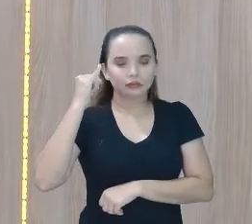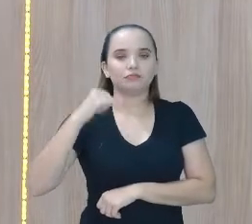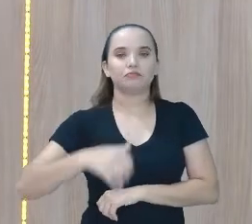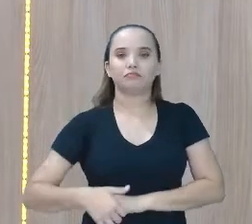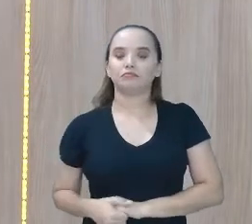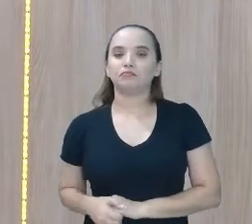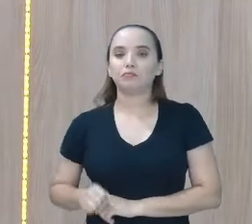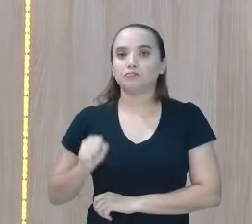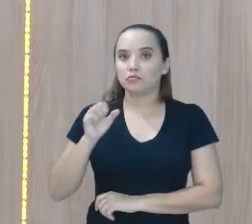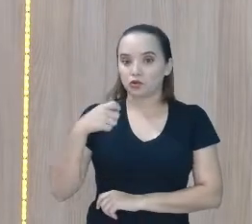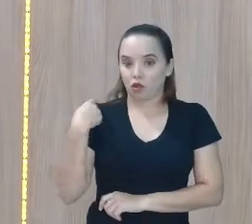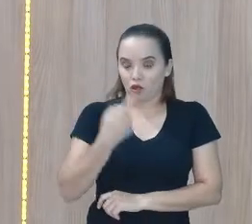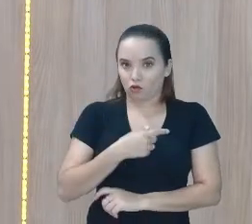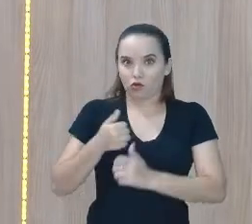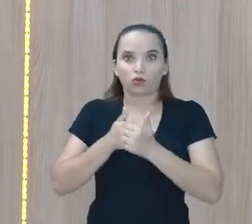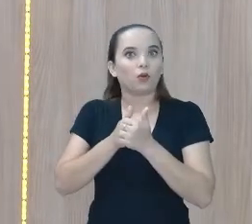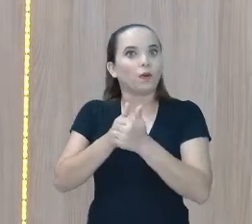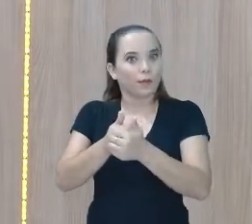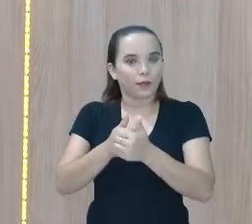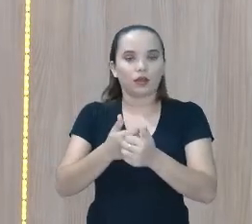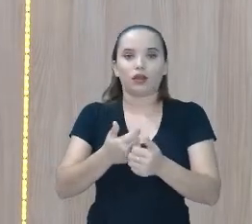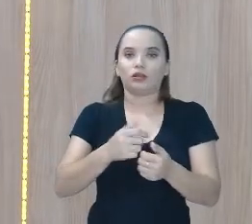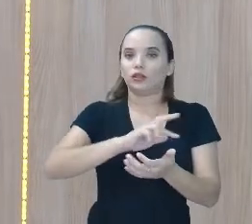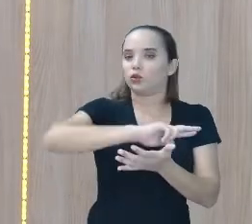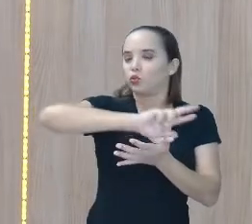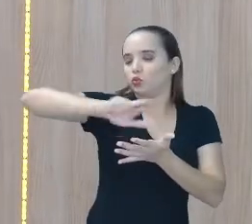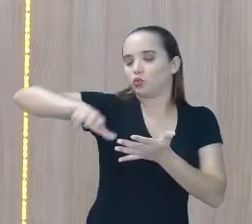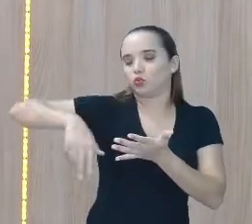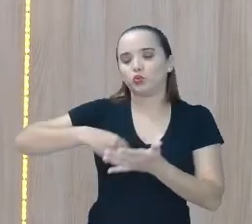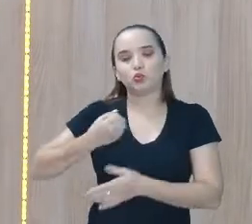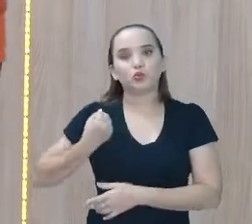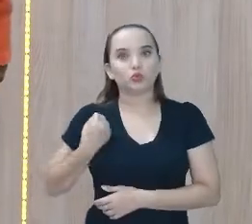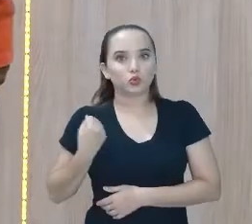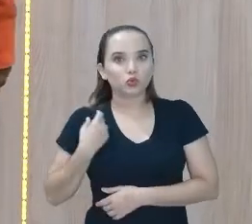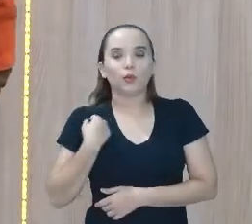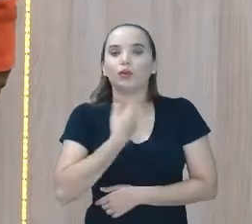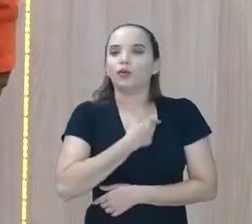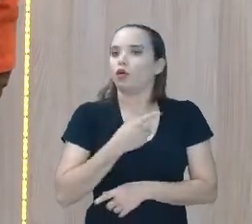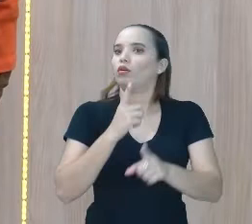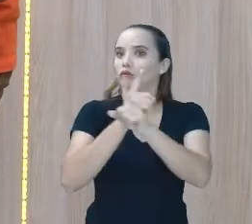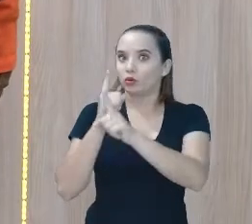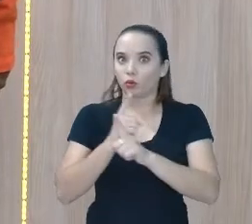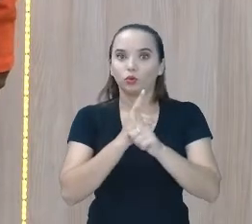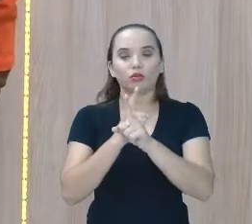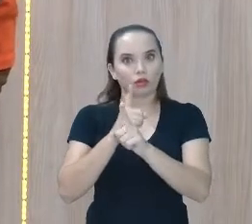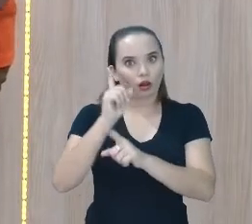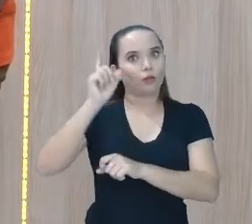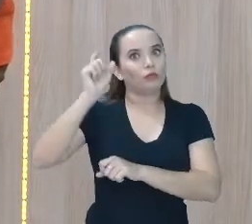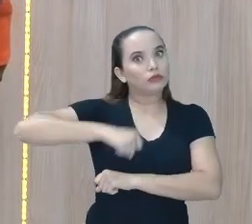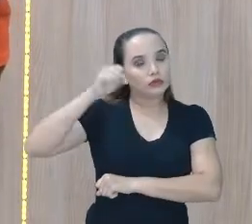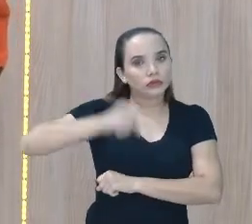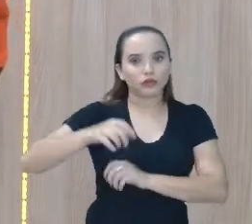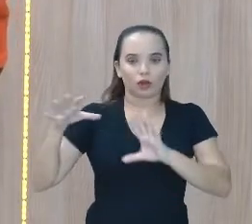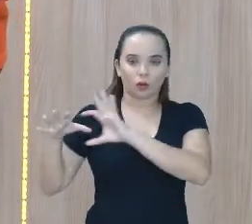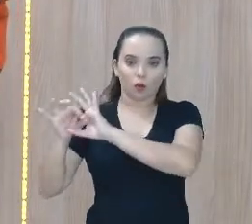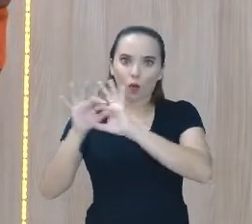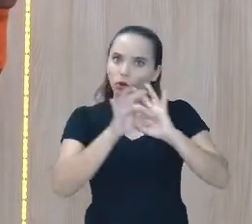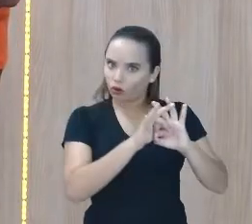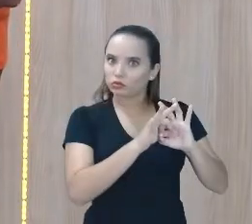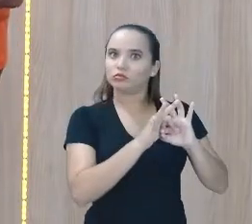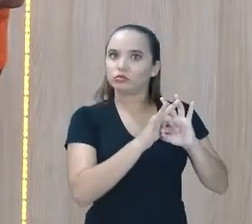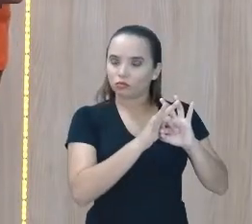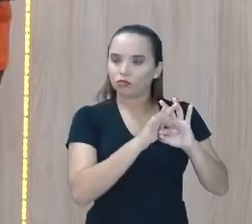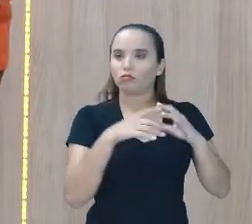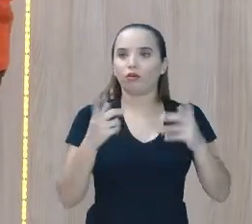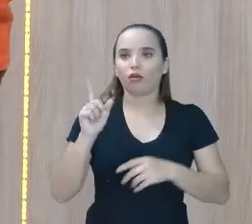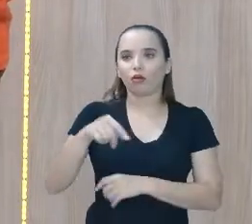essa mesma lógica para todos os outros números, certo? A gente encontra aí uma relação, tá? Então, quais são os